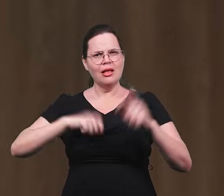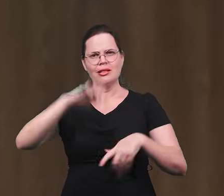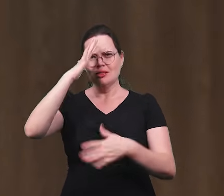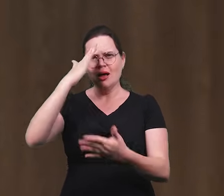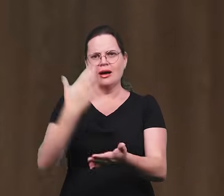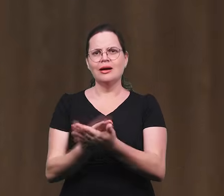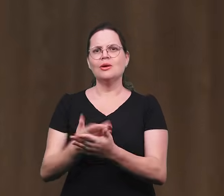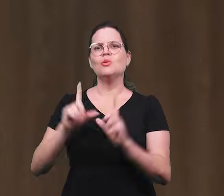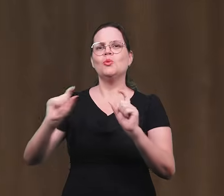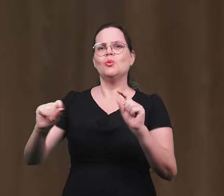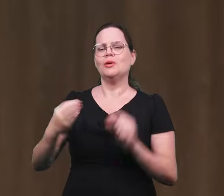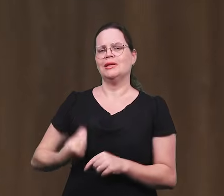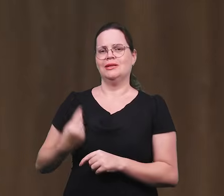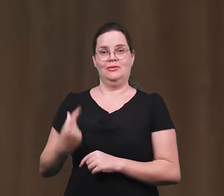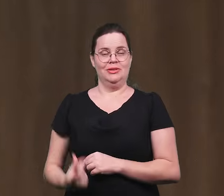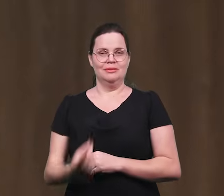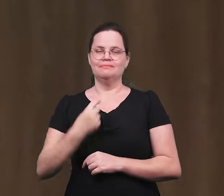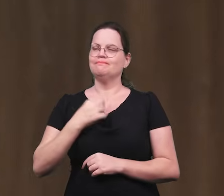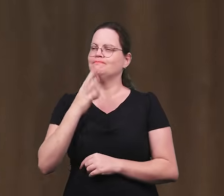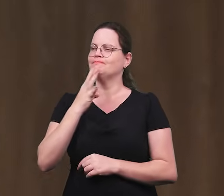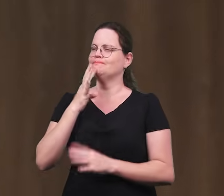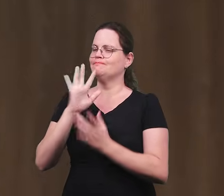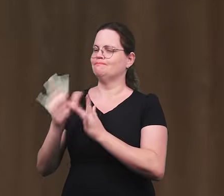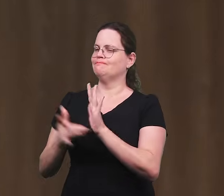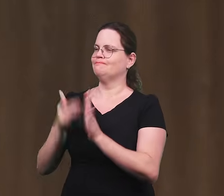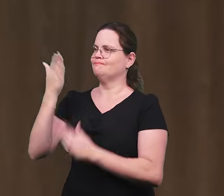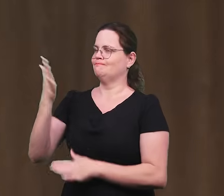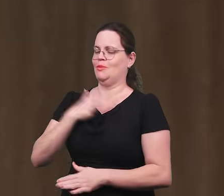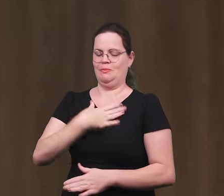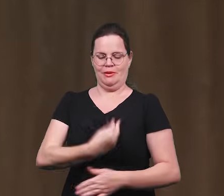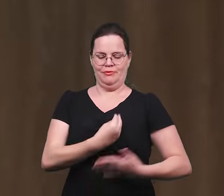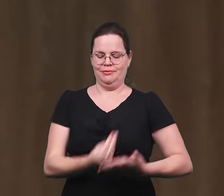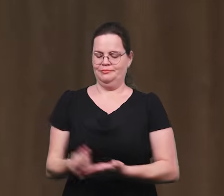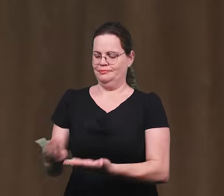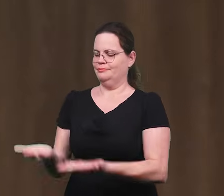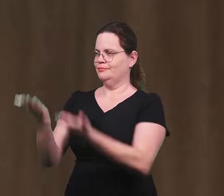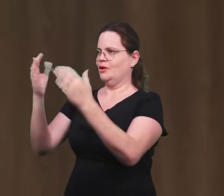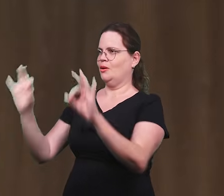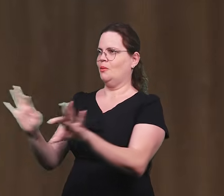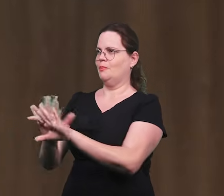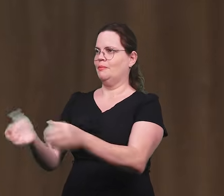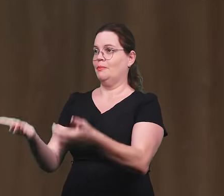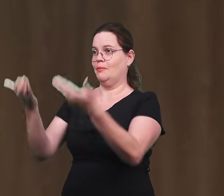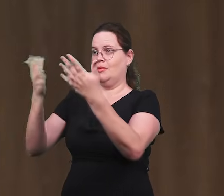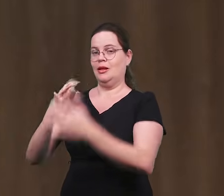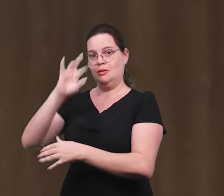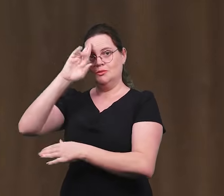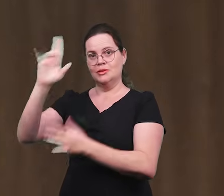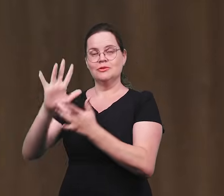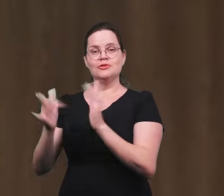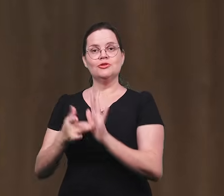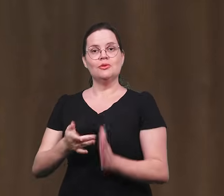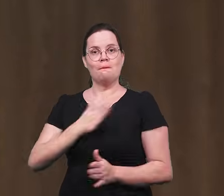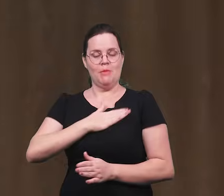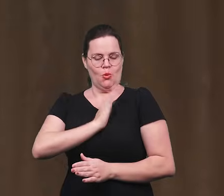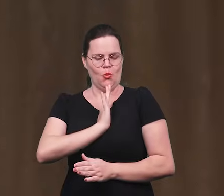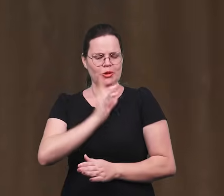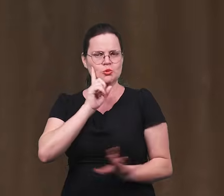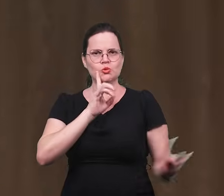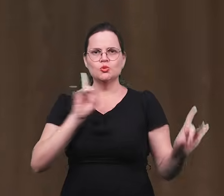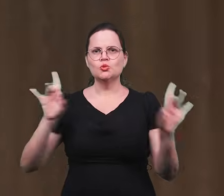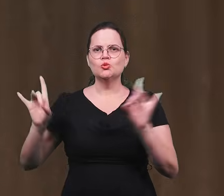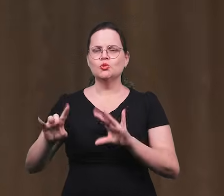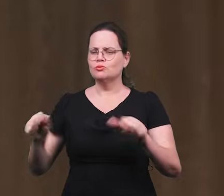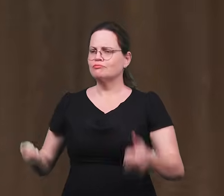vida eterna, que nos faz conhecer o Senhor Jesus e nos entregar completamente a Ele. Entregar a nossa vida, o nosso